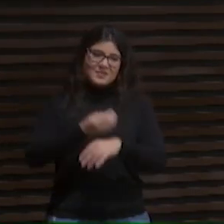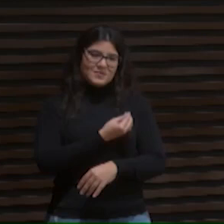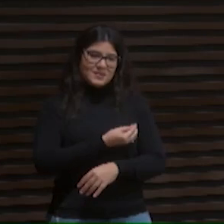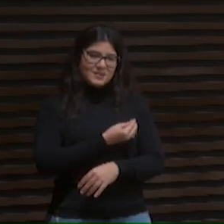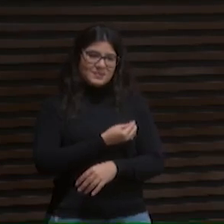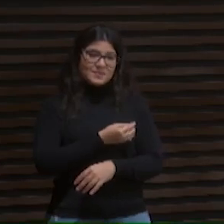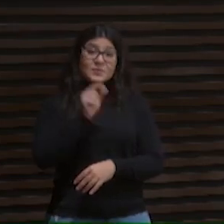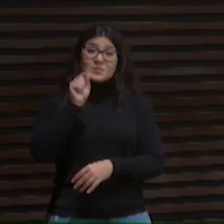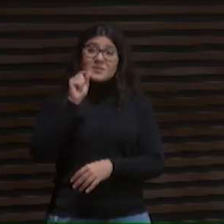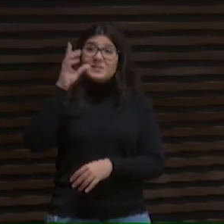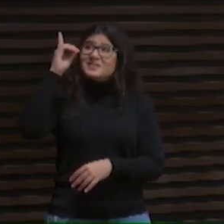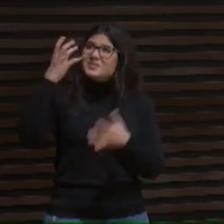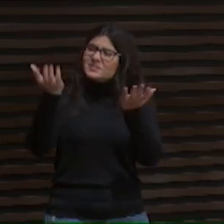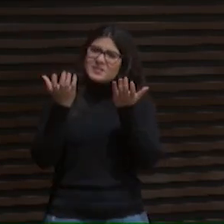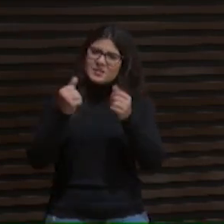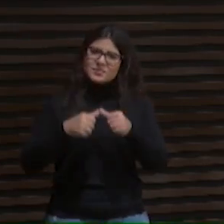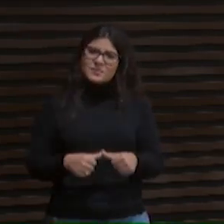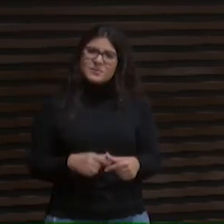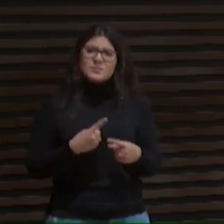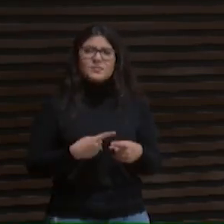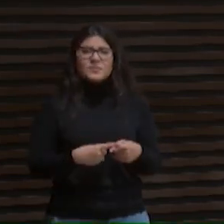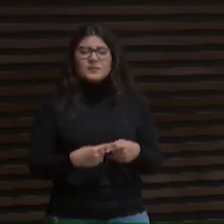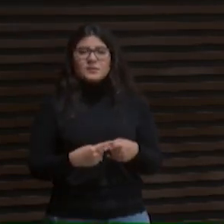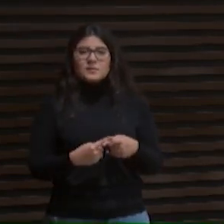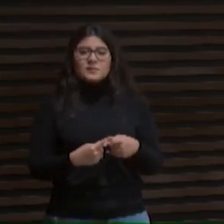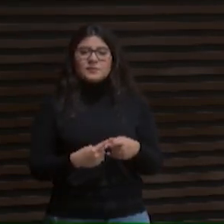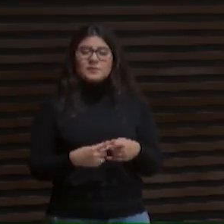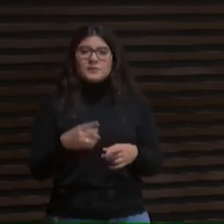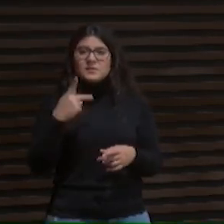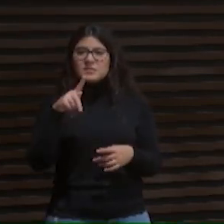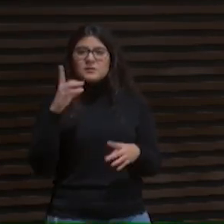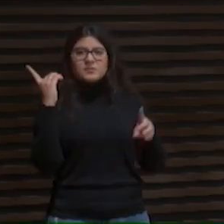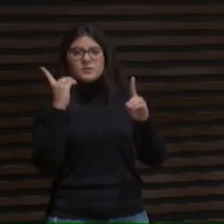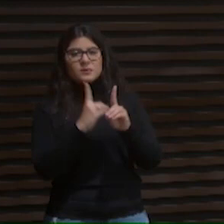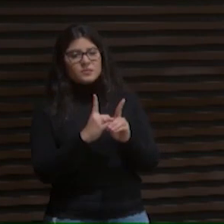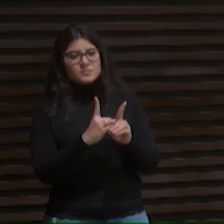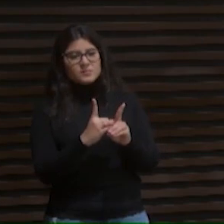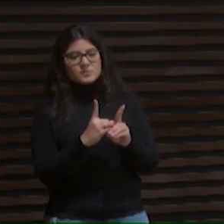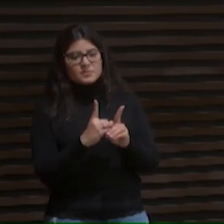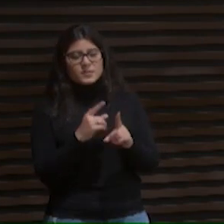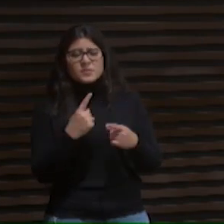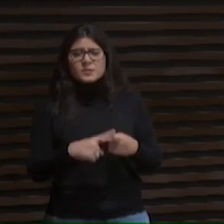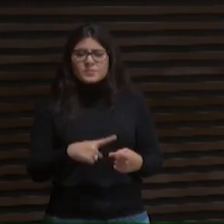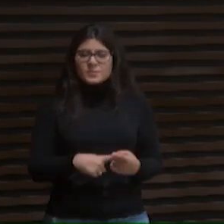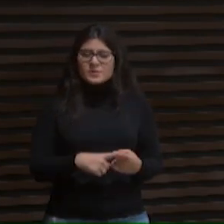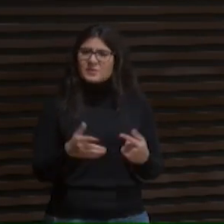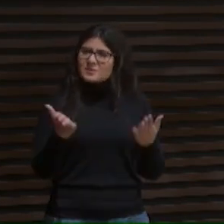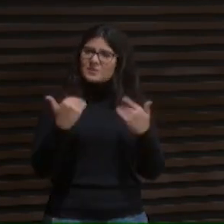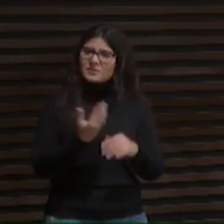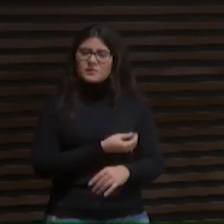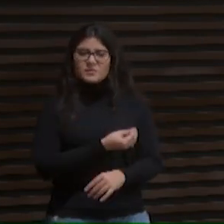que Deus quer com isso? Por que Ele foi ao seu encontro? Por que Ele te dá